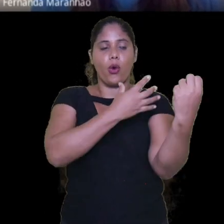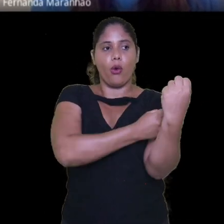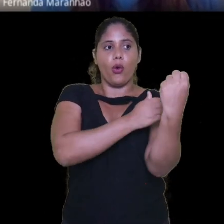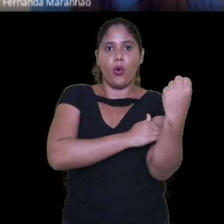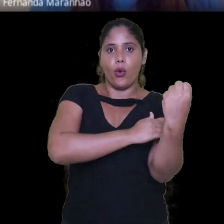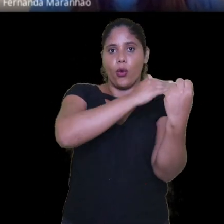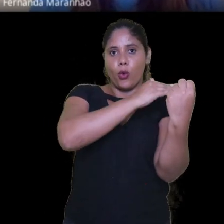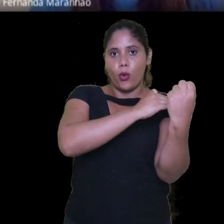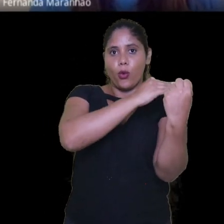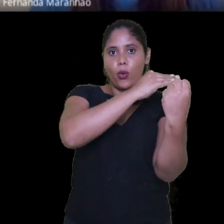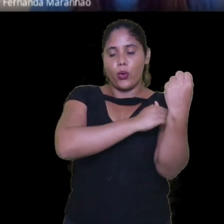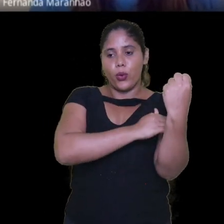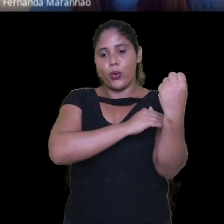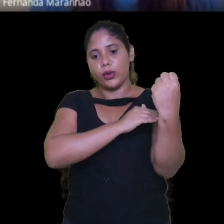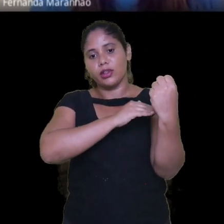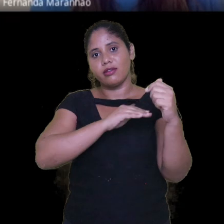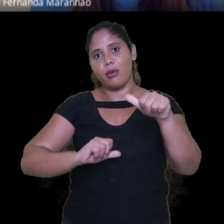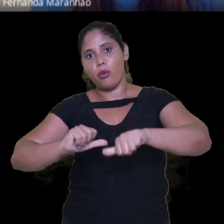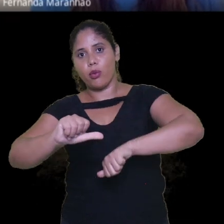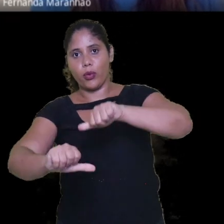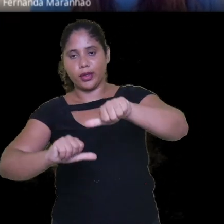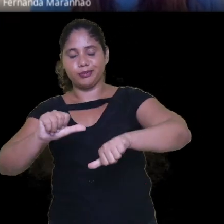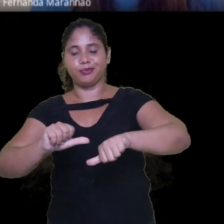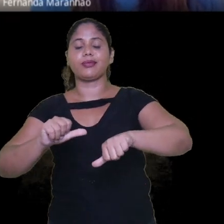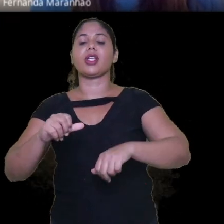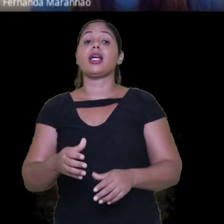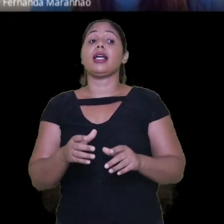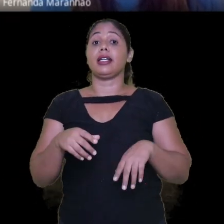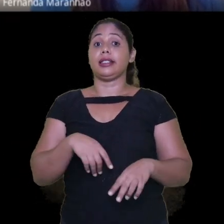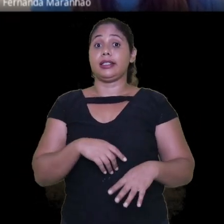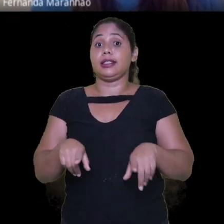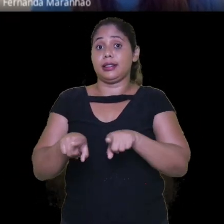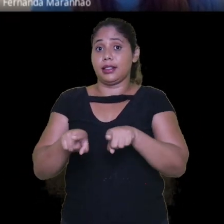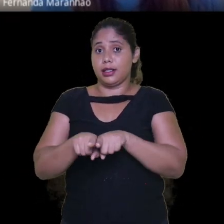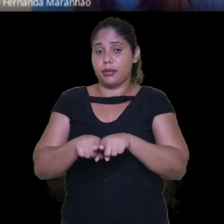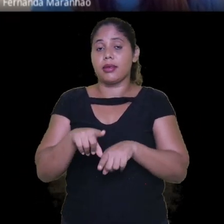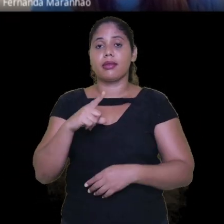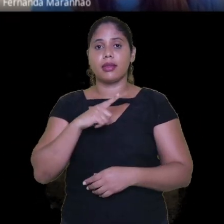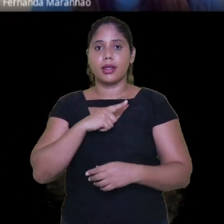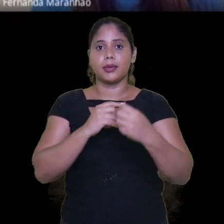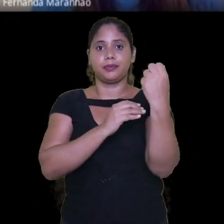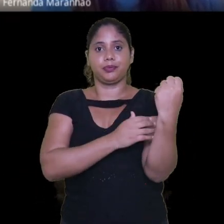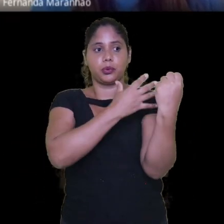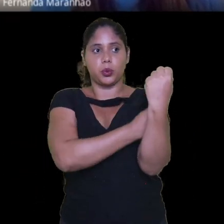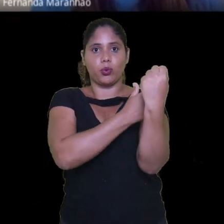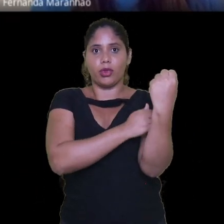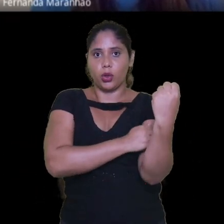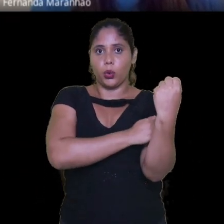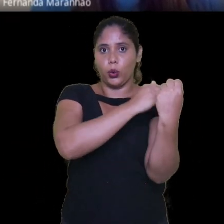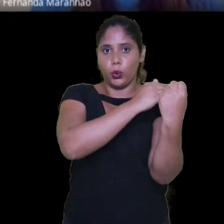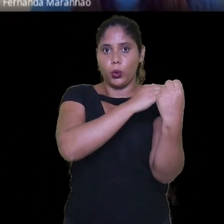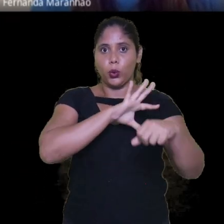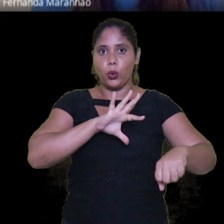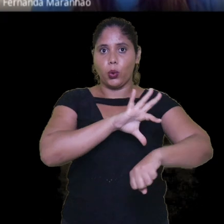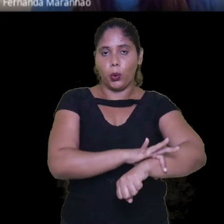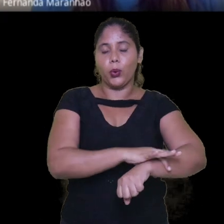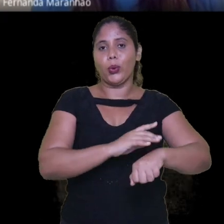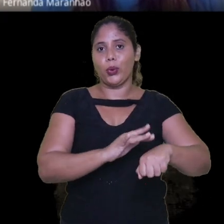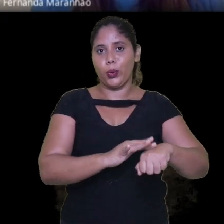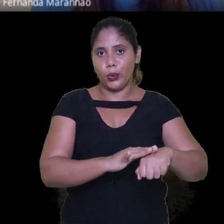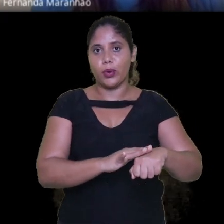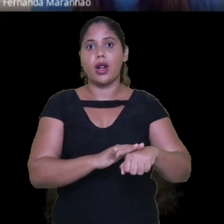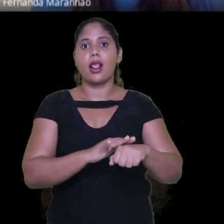então altera os seus níveis tensionais prévios com picos hipertensivos, classificando-a então como uma